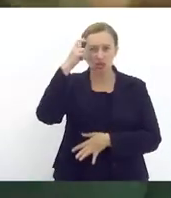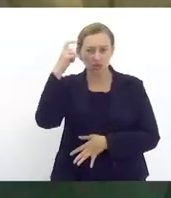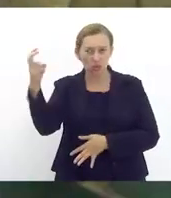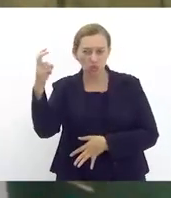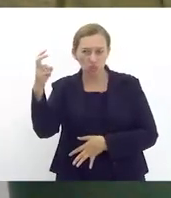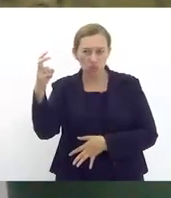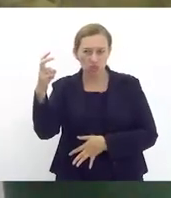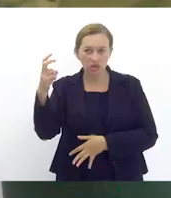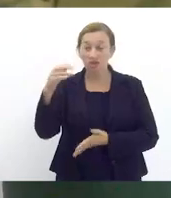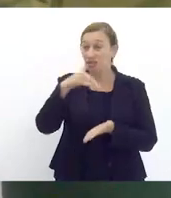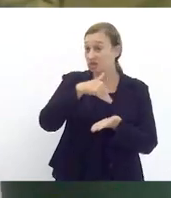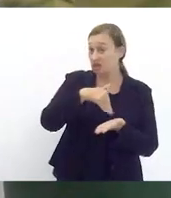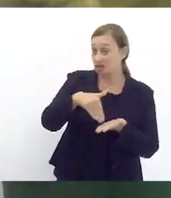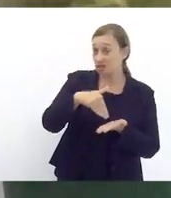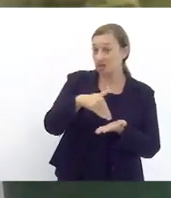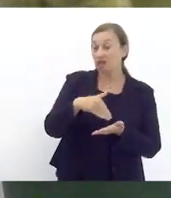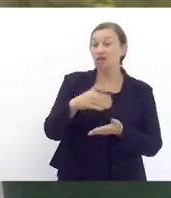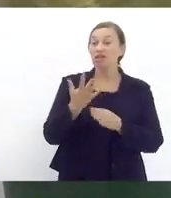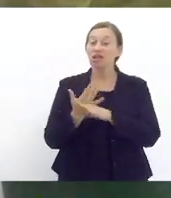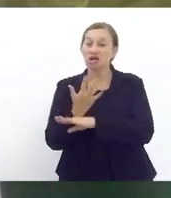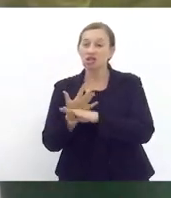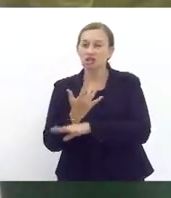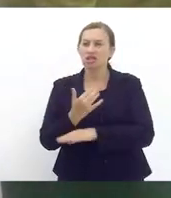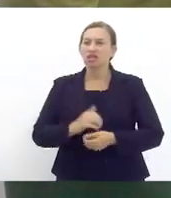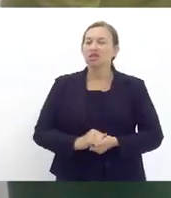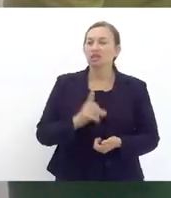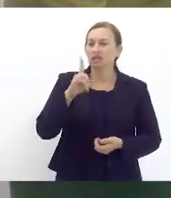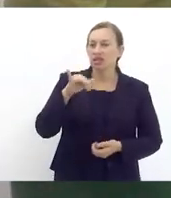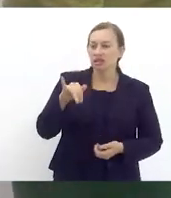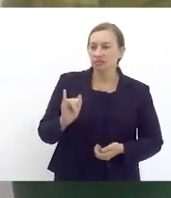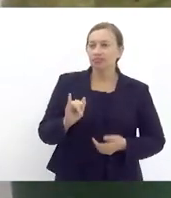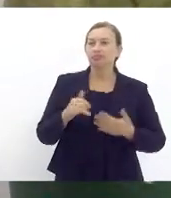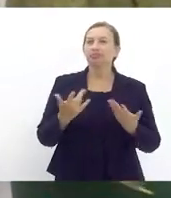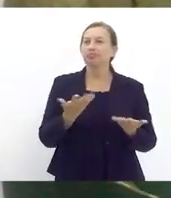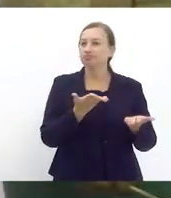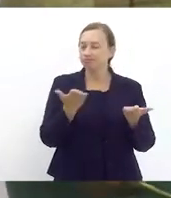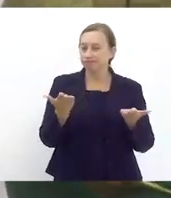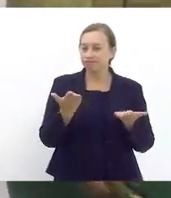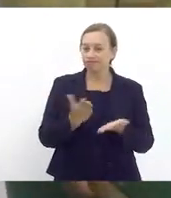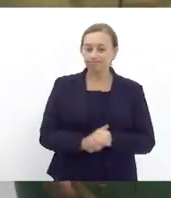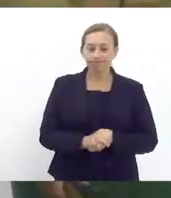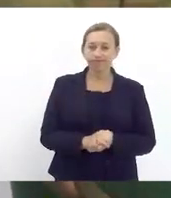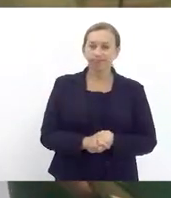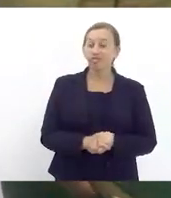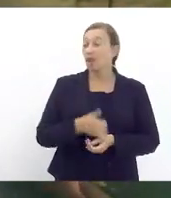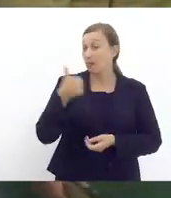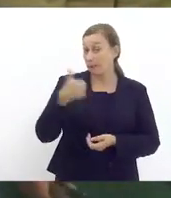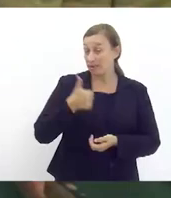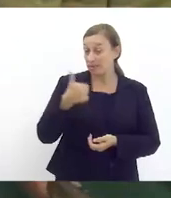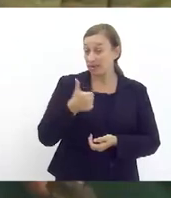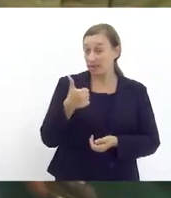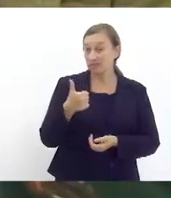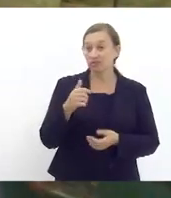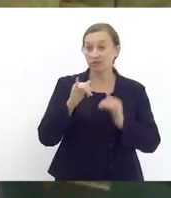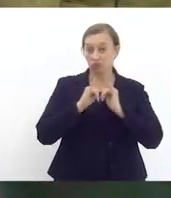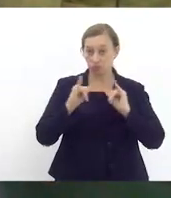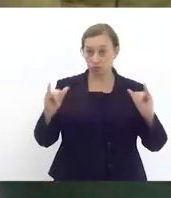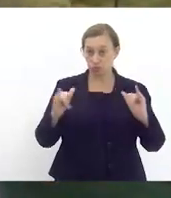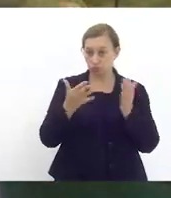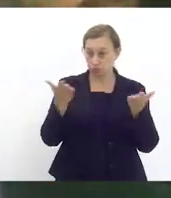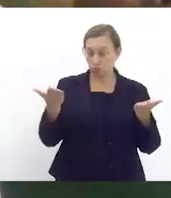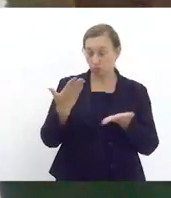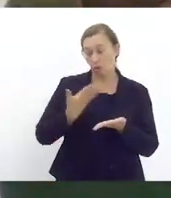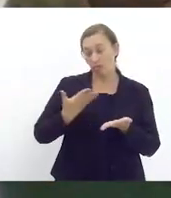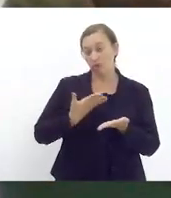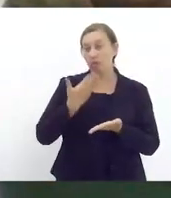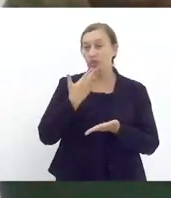de Caxias Dani bem gente não você primeiro Eu quero dar uma notícia aqui que o